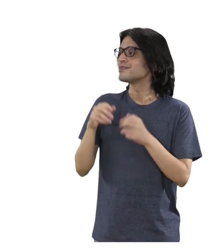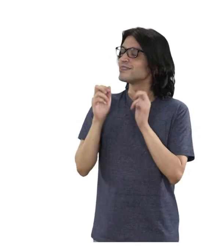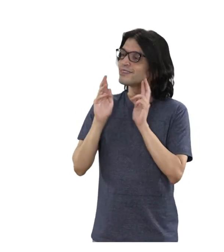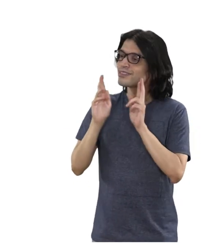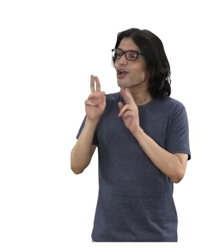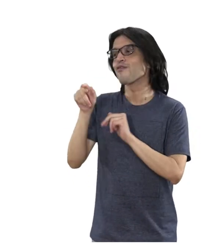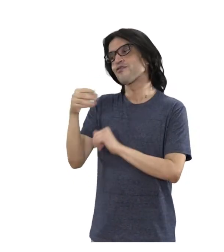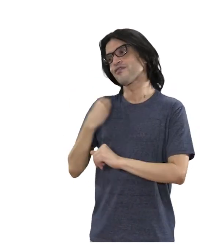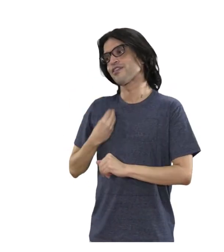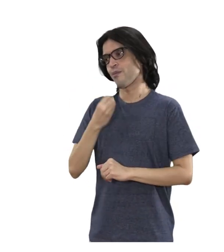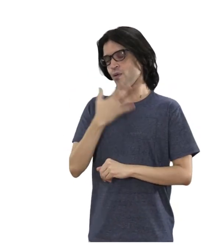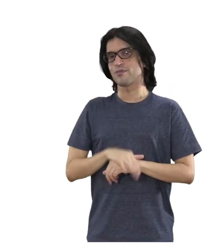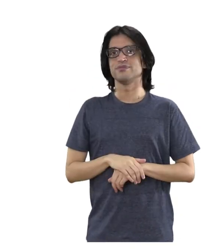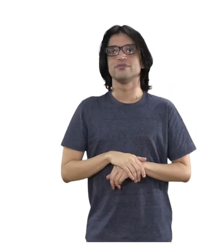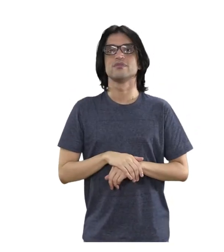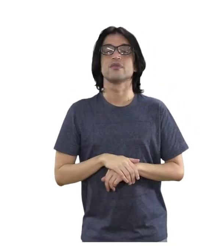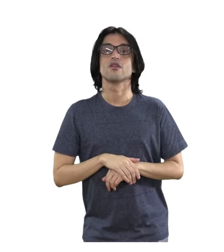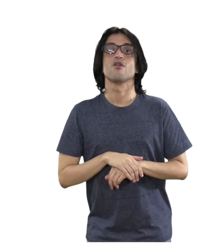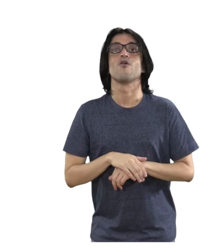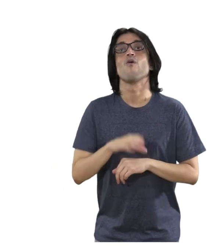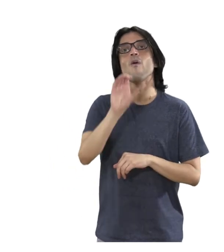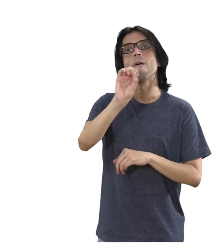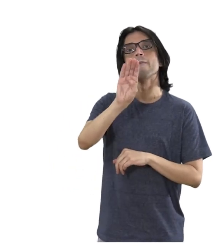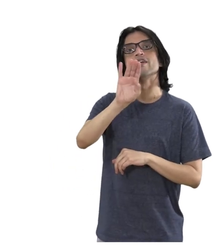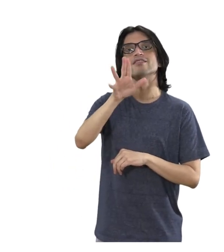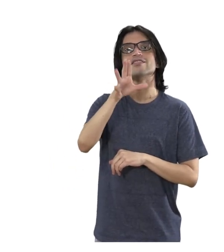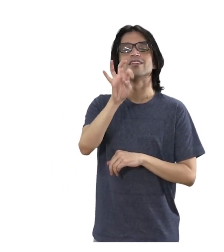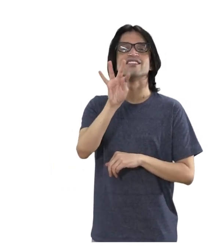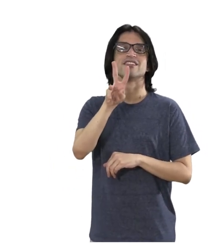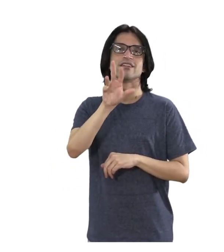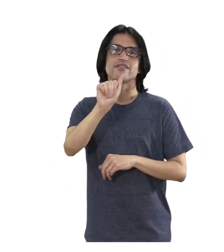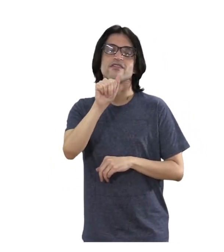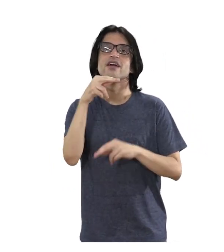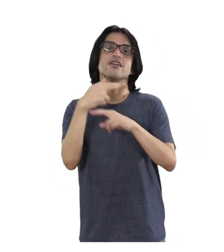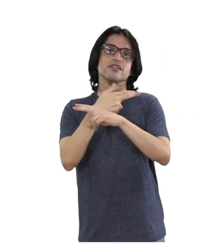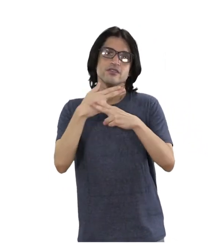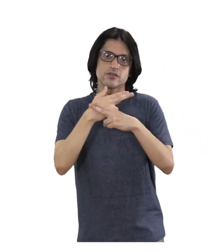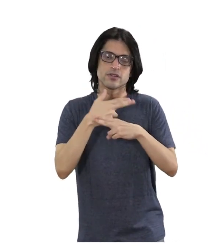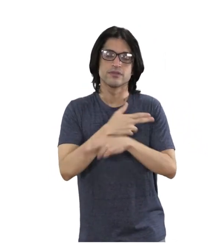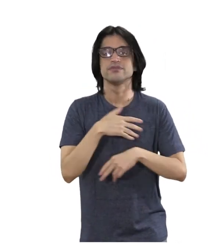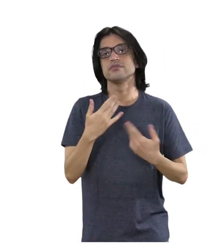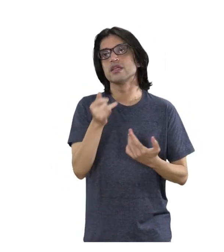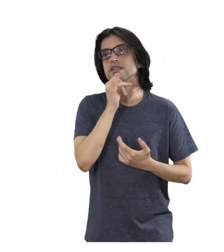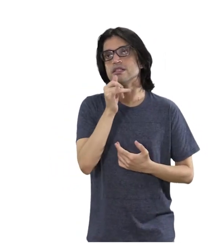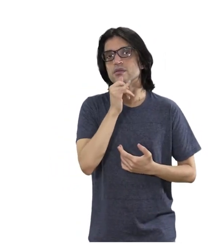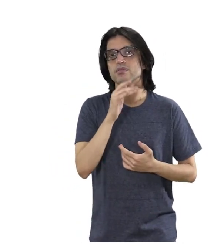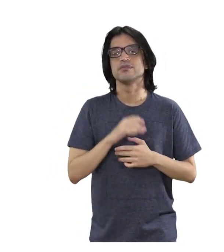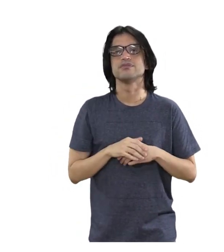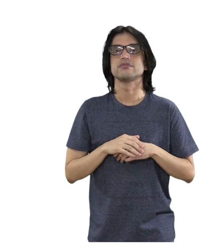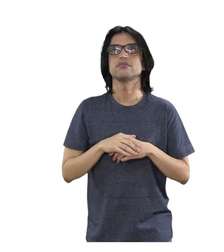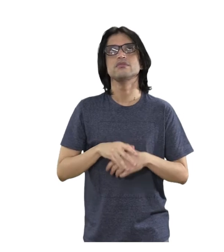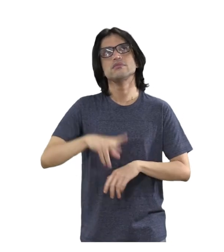substantiva objetiva indireta. Exerce a função de objeto indireto. Exemplo, recordo-me